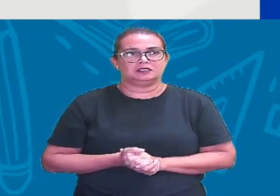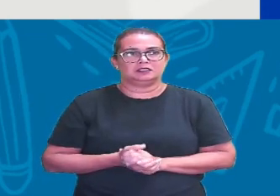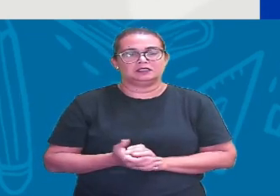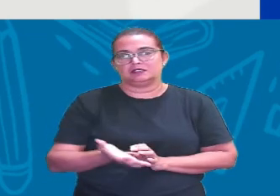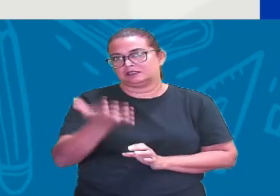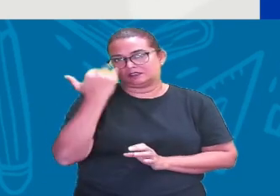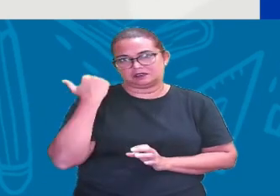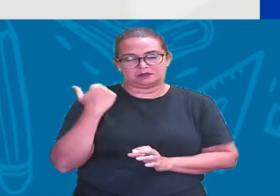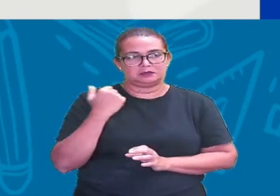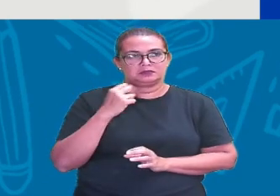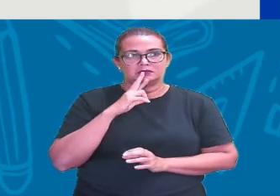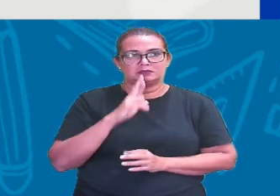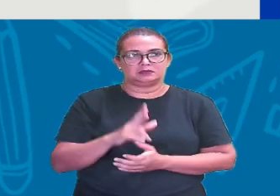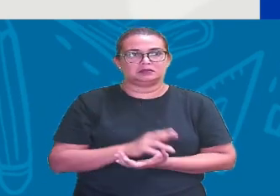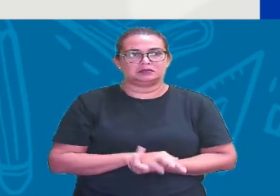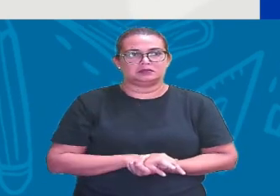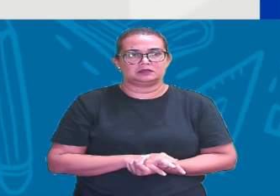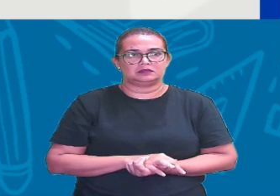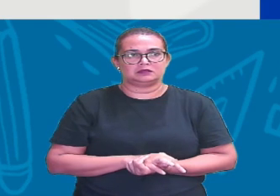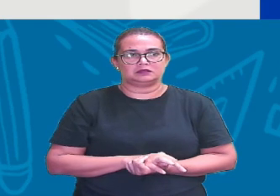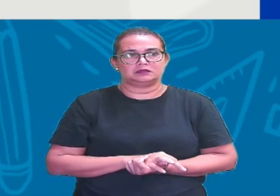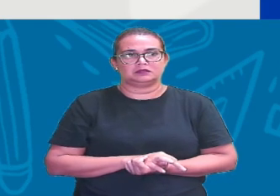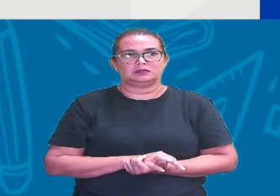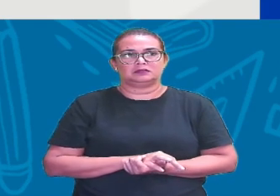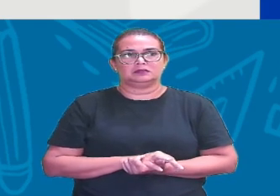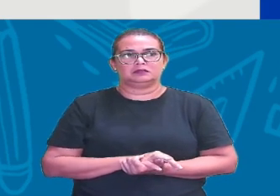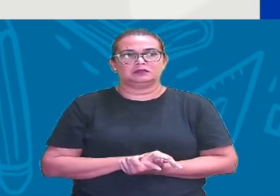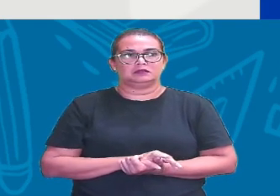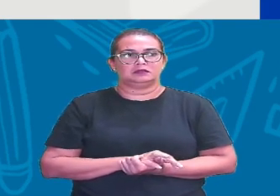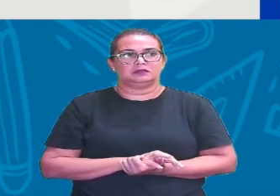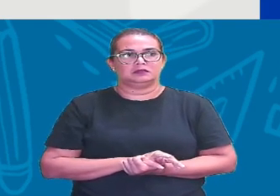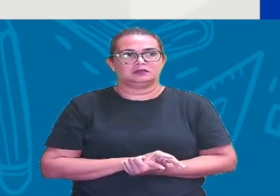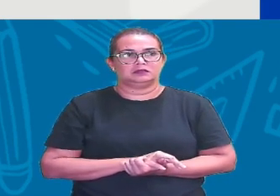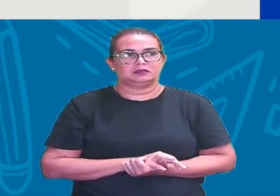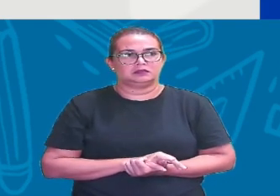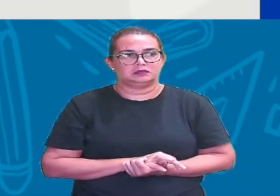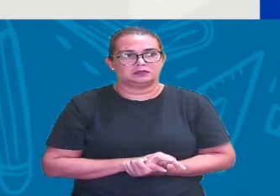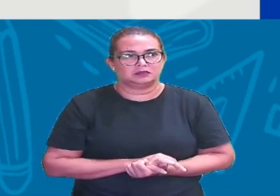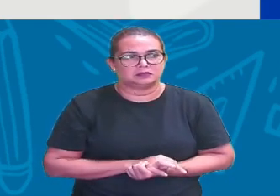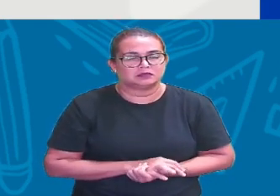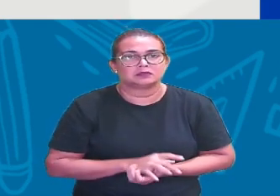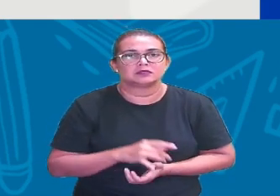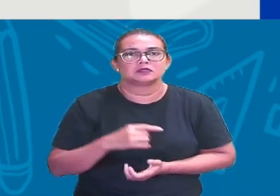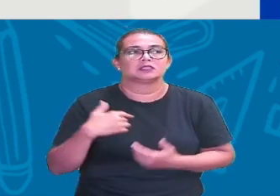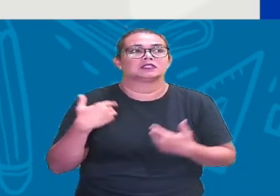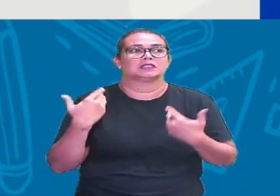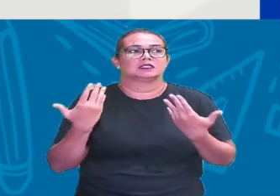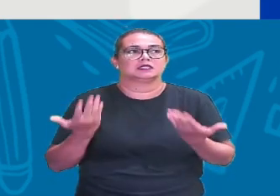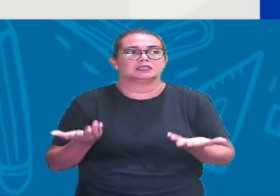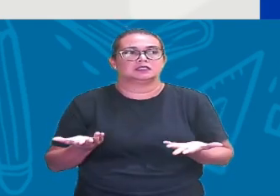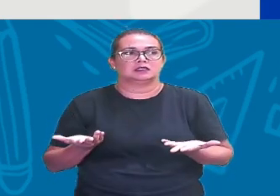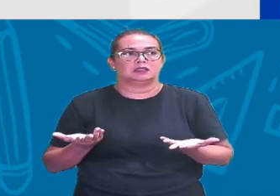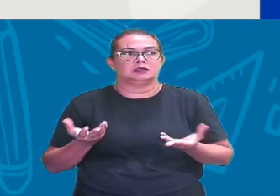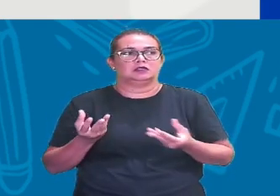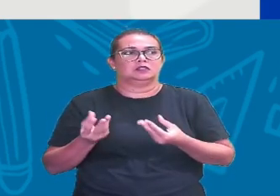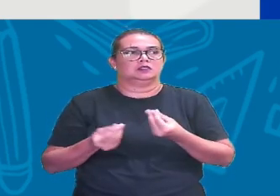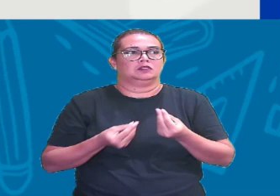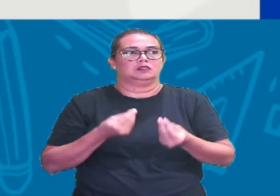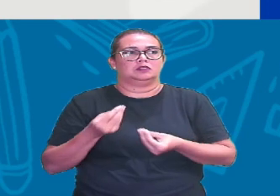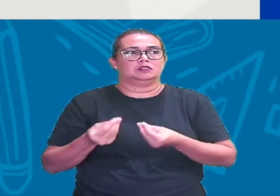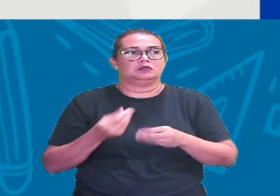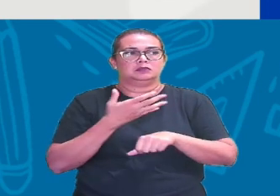vamos para mais um? Olha aqui, ó. Então, ficamos, gente, com o